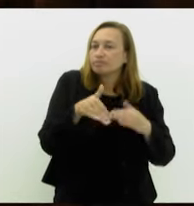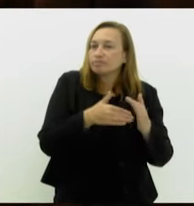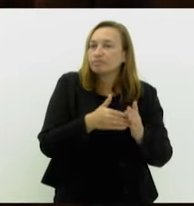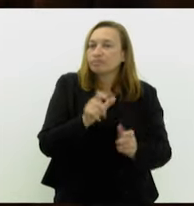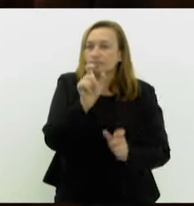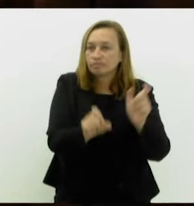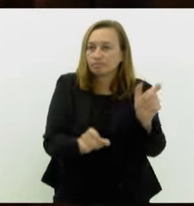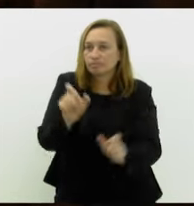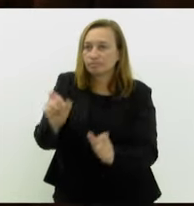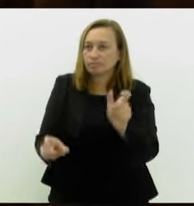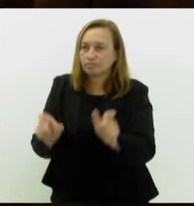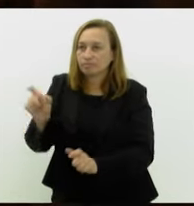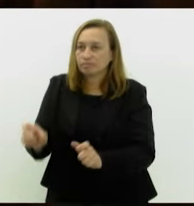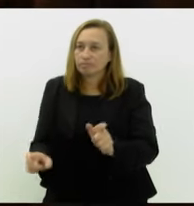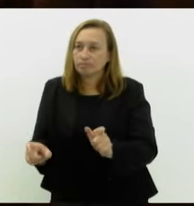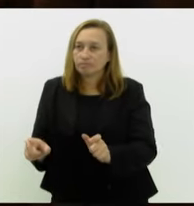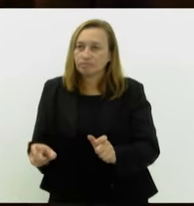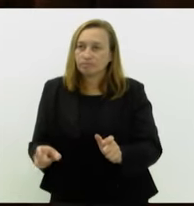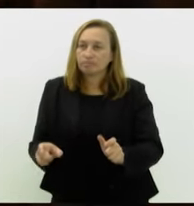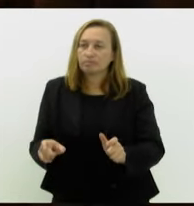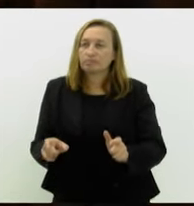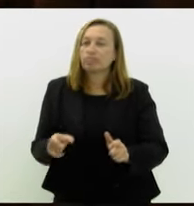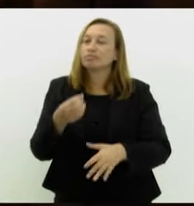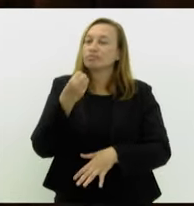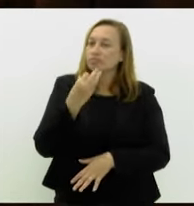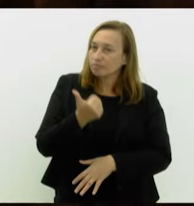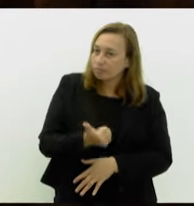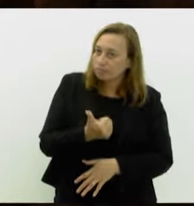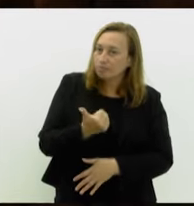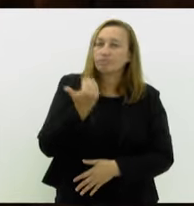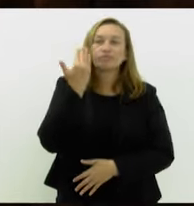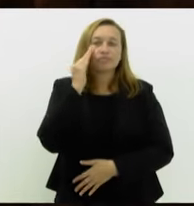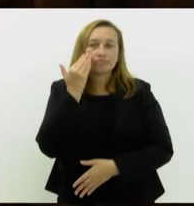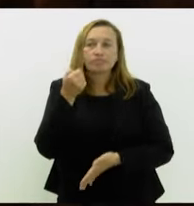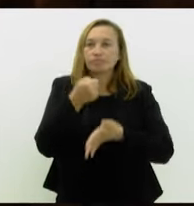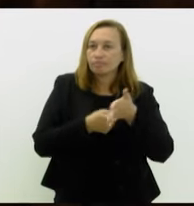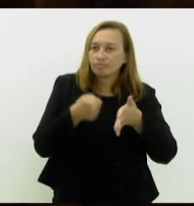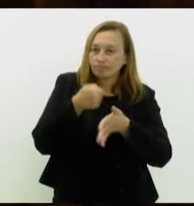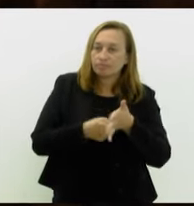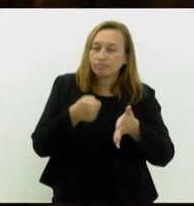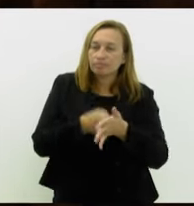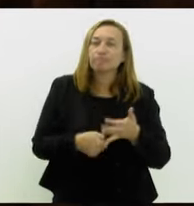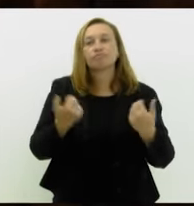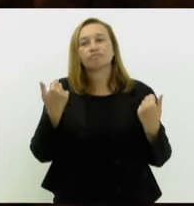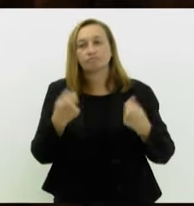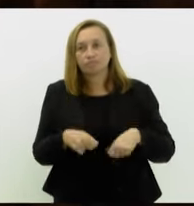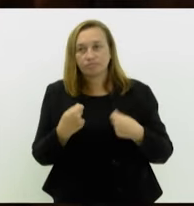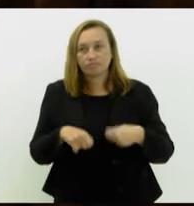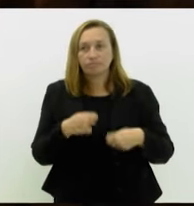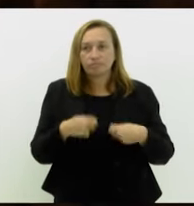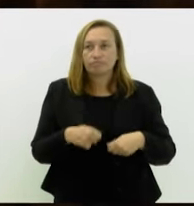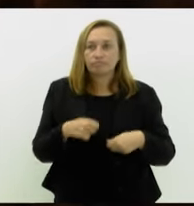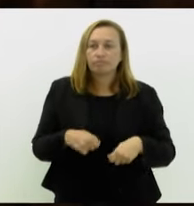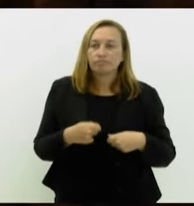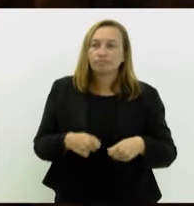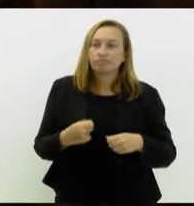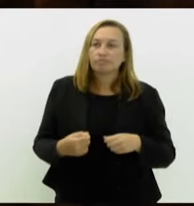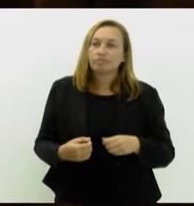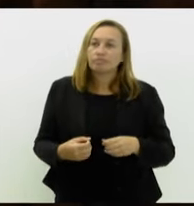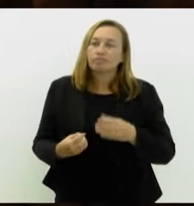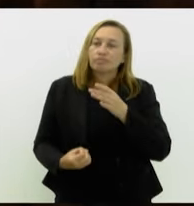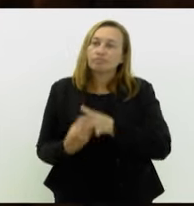pessoas de boa vontade que compreendem que essa luta precisa construir um